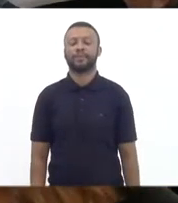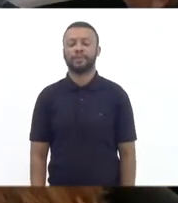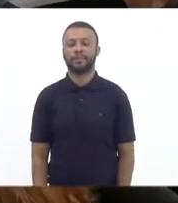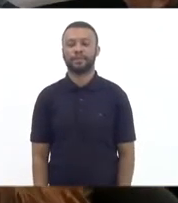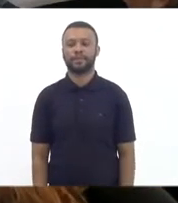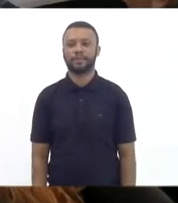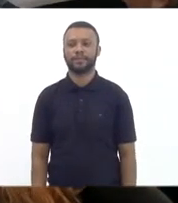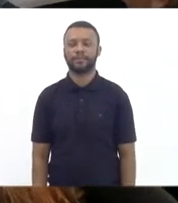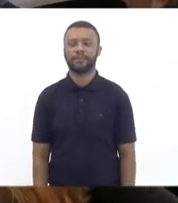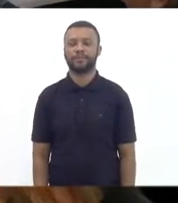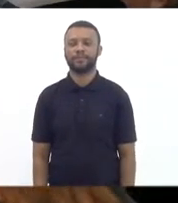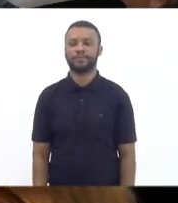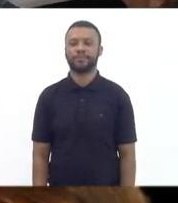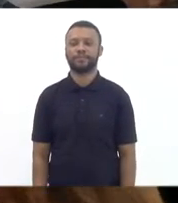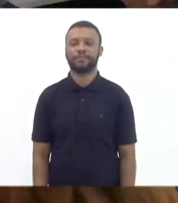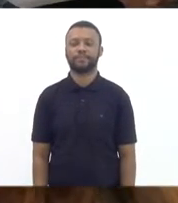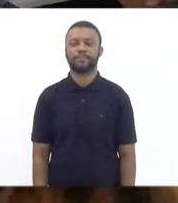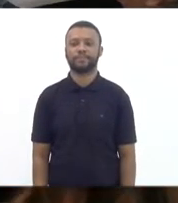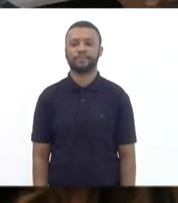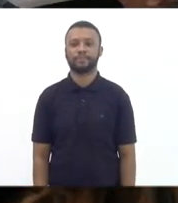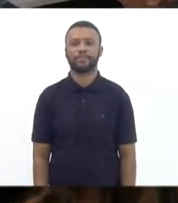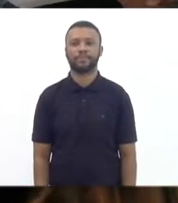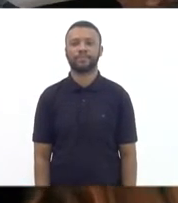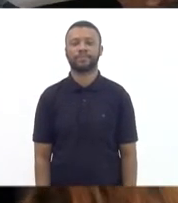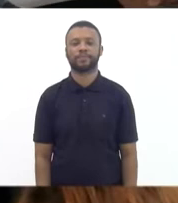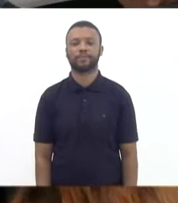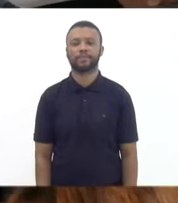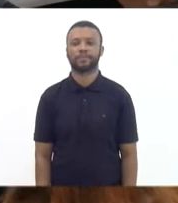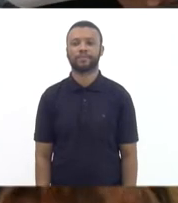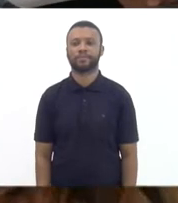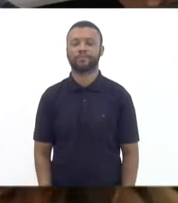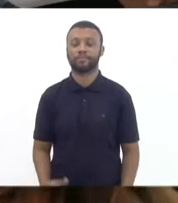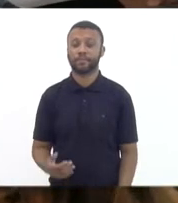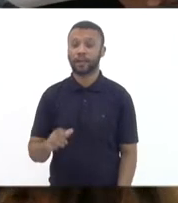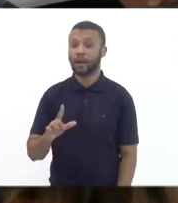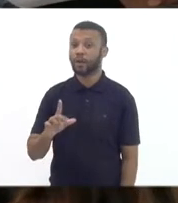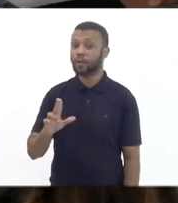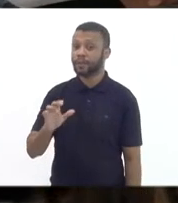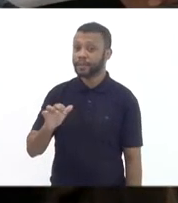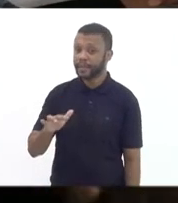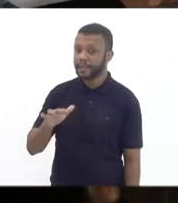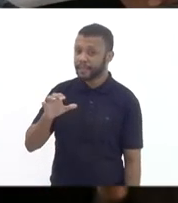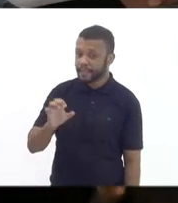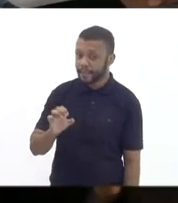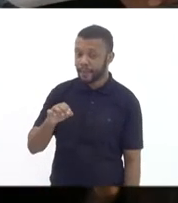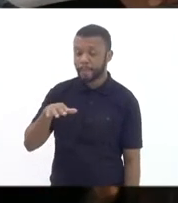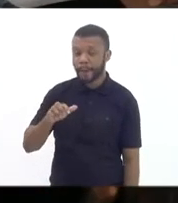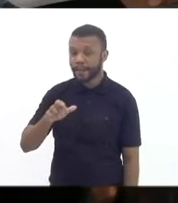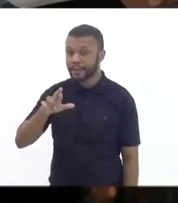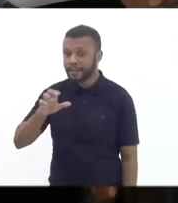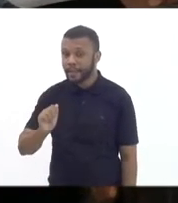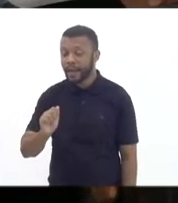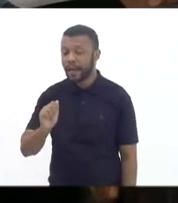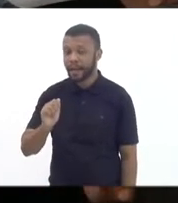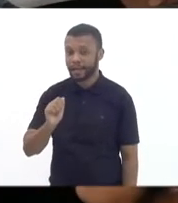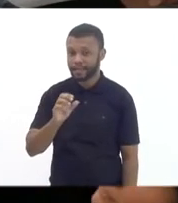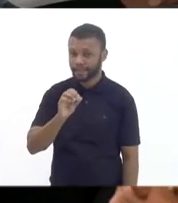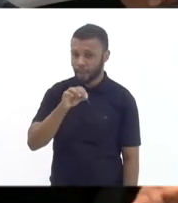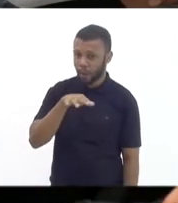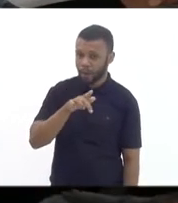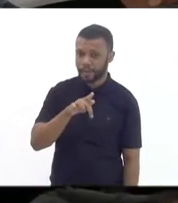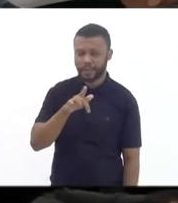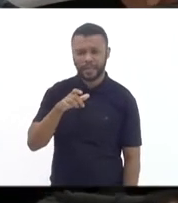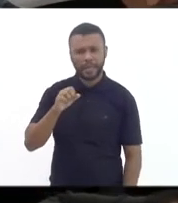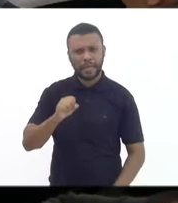Tá bom. Obrigado, doutor João. Dona Luciene Maria, ONG Guerreiros Pet.